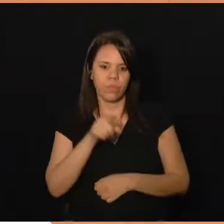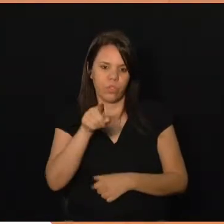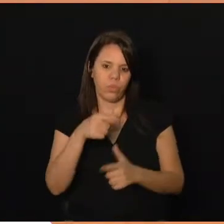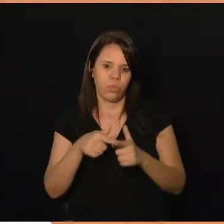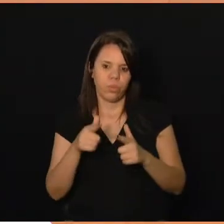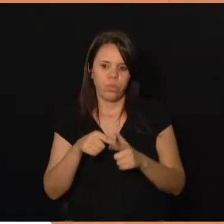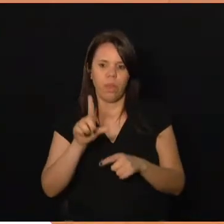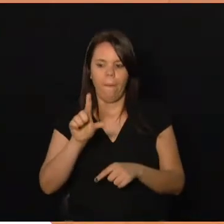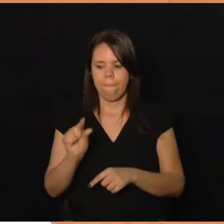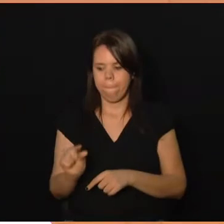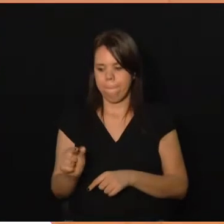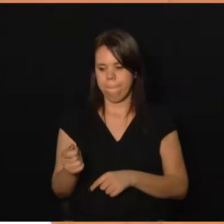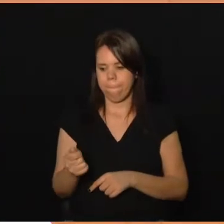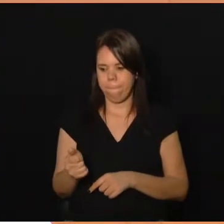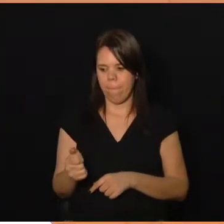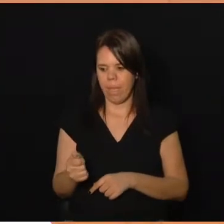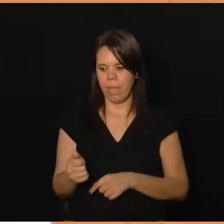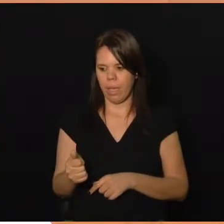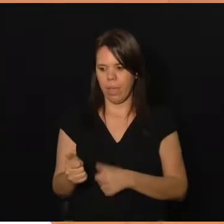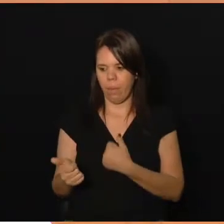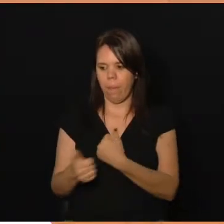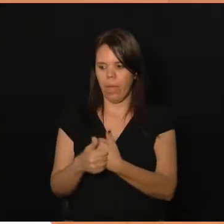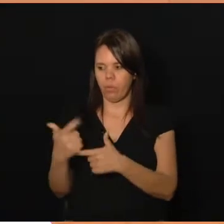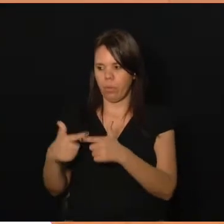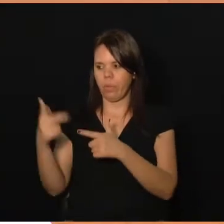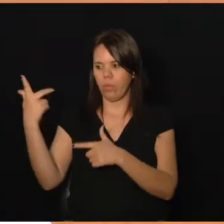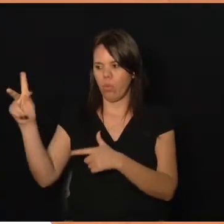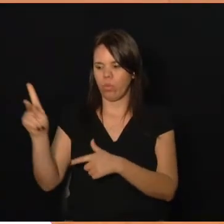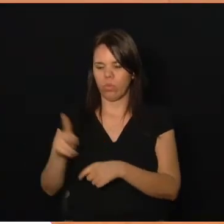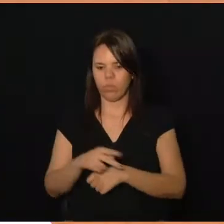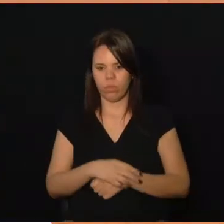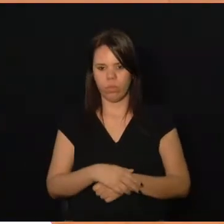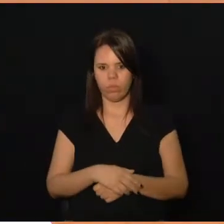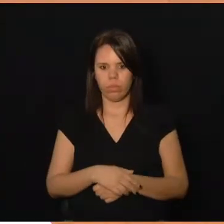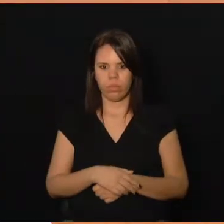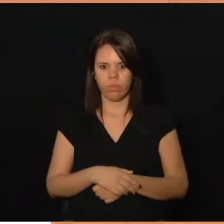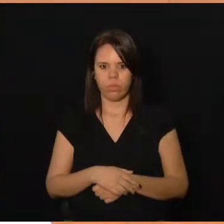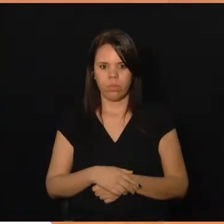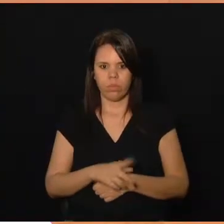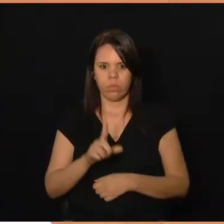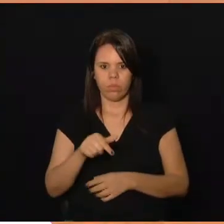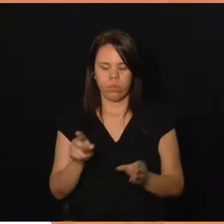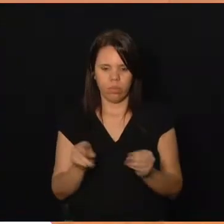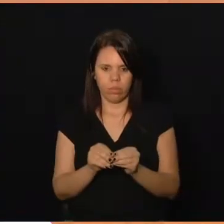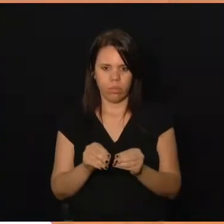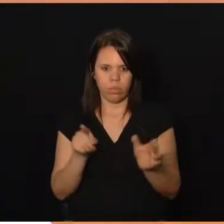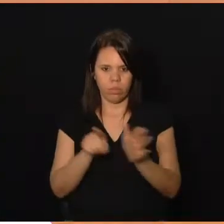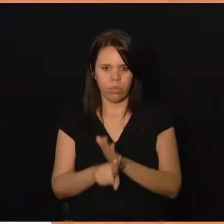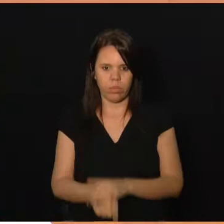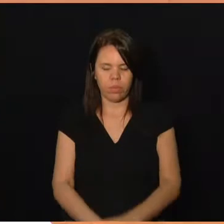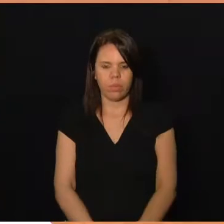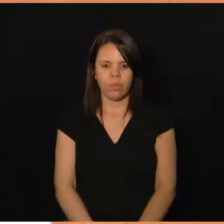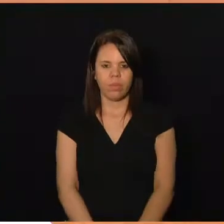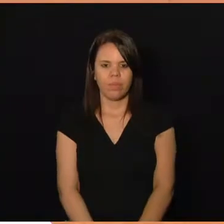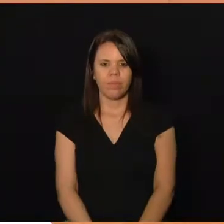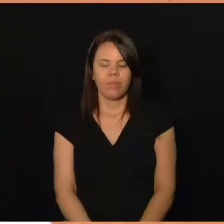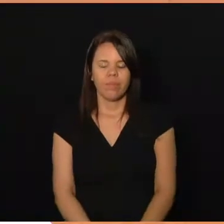sempre pequeno perto do problema dos outros. É isso. Mais alguma pergunta?